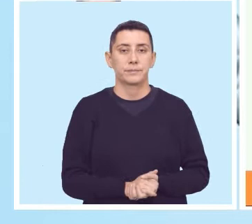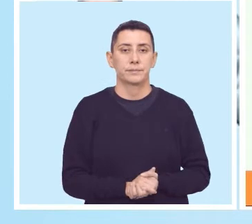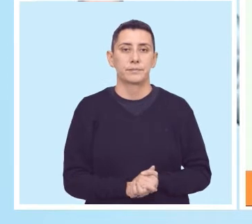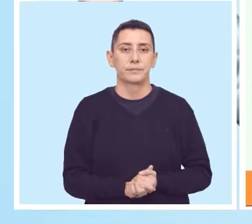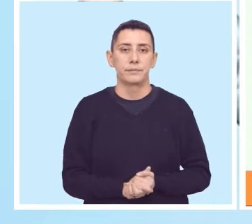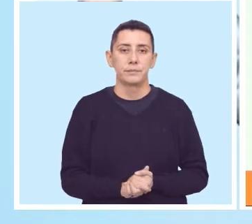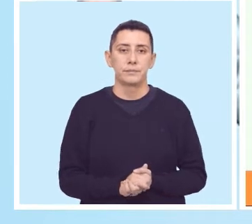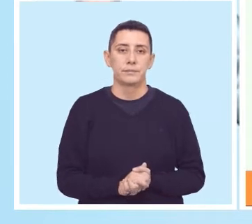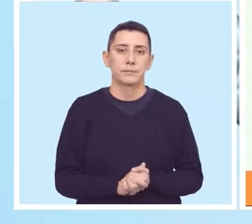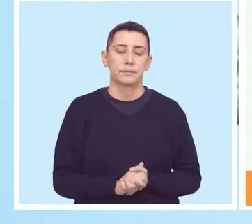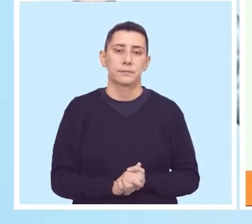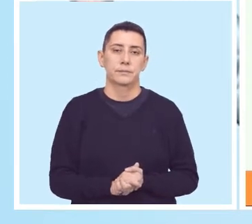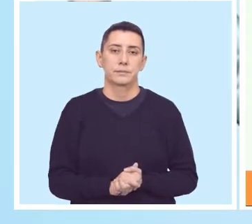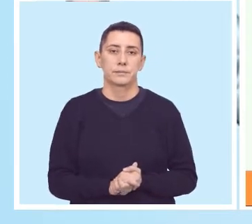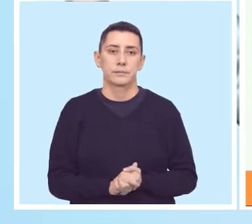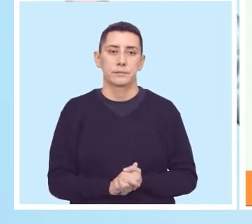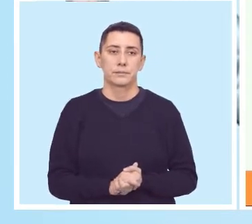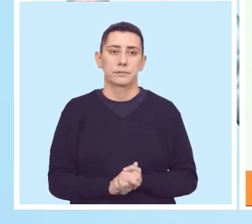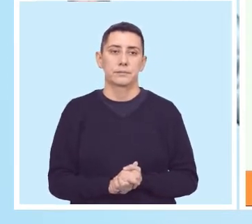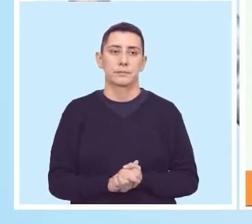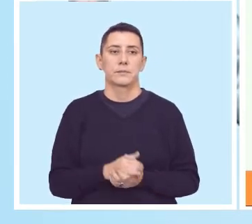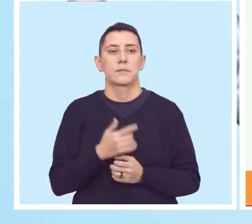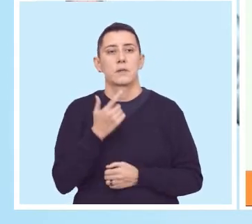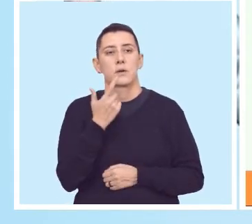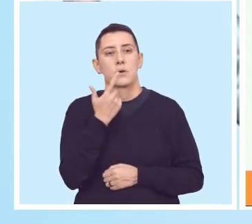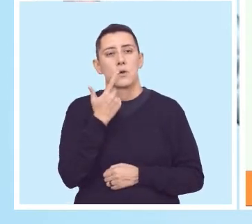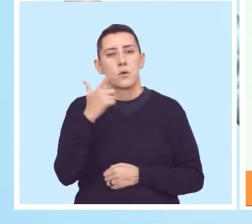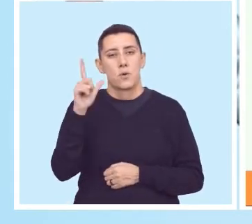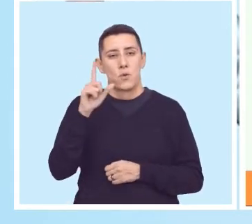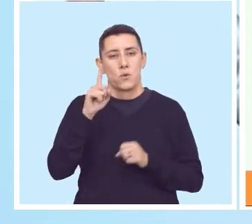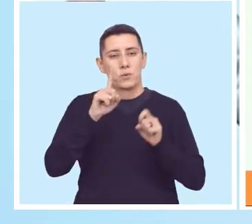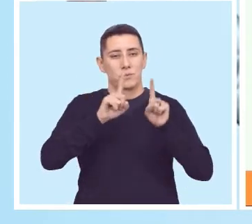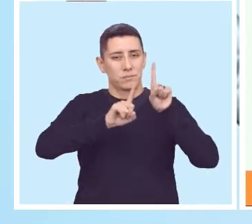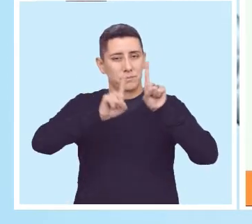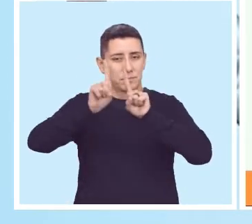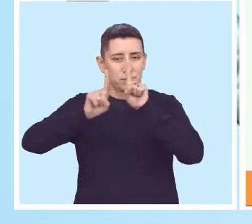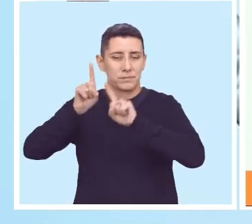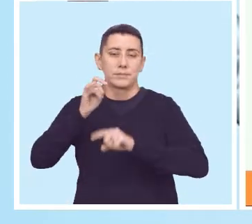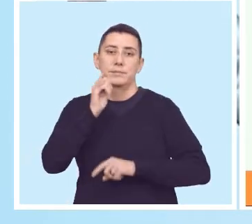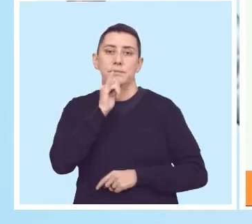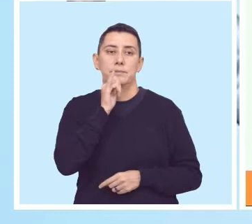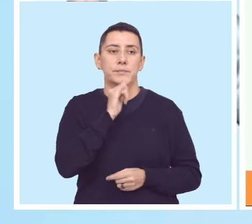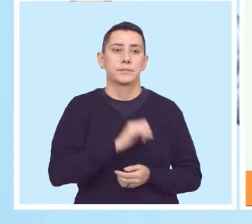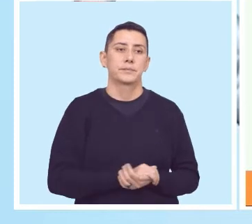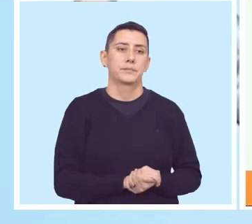outro gráfico aqui que a gente achou interessante apresentar é esse aqui,